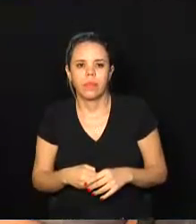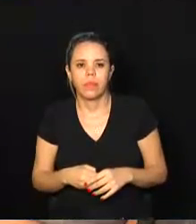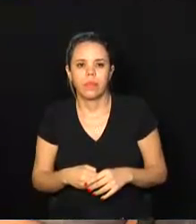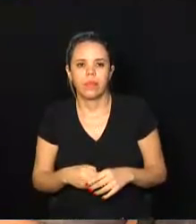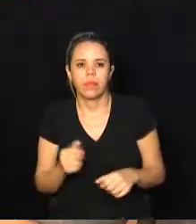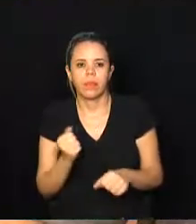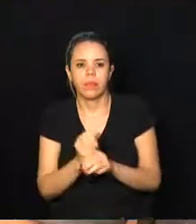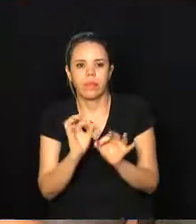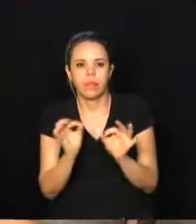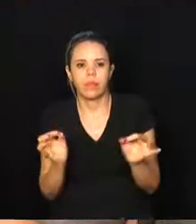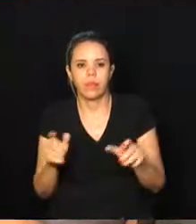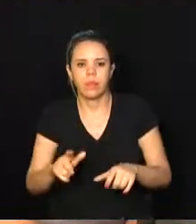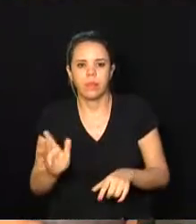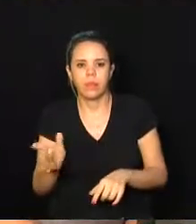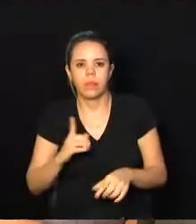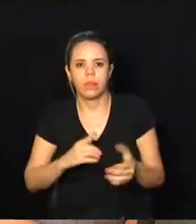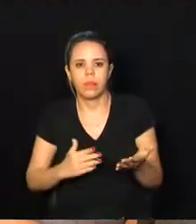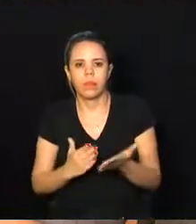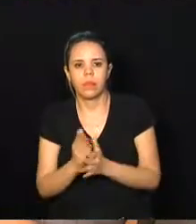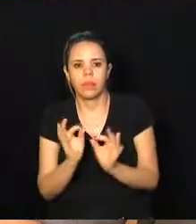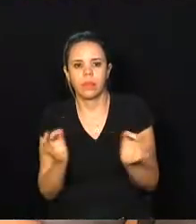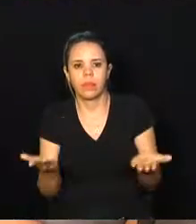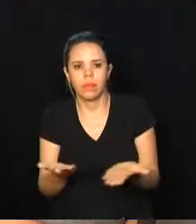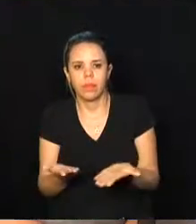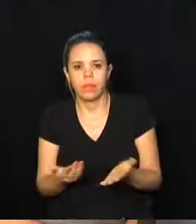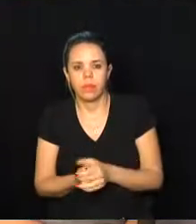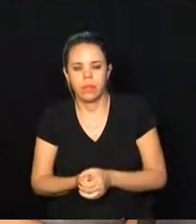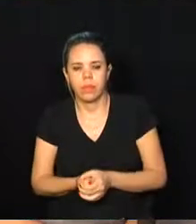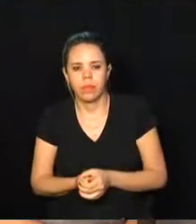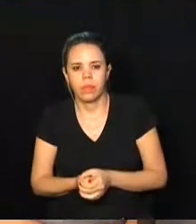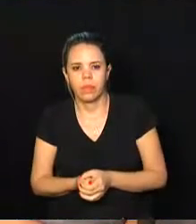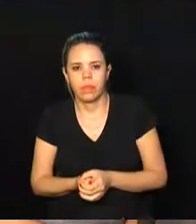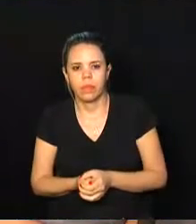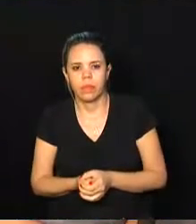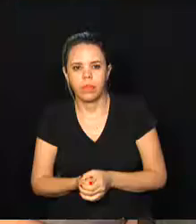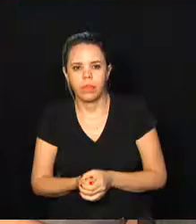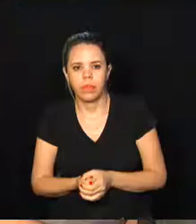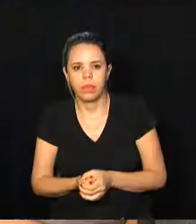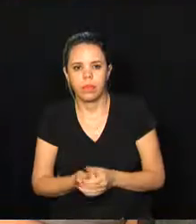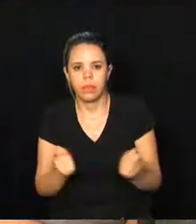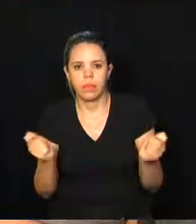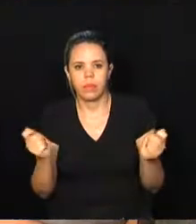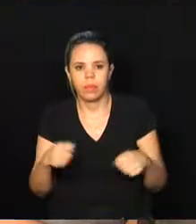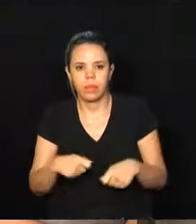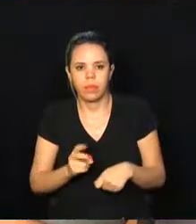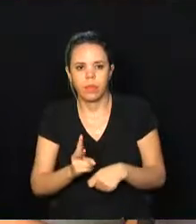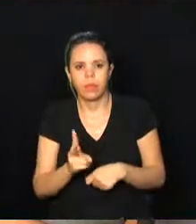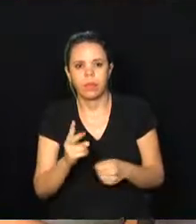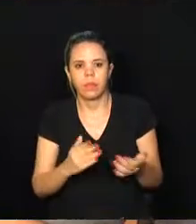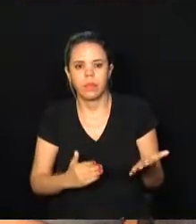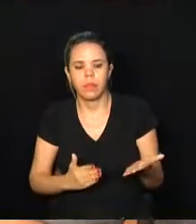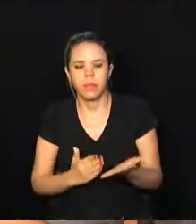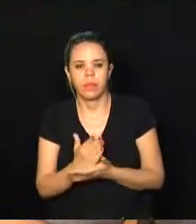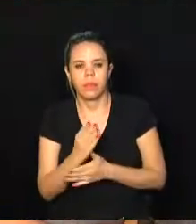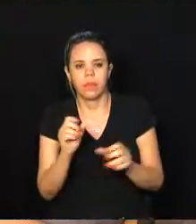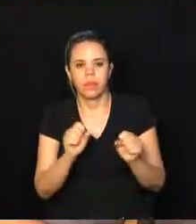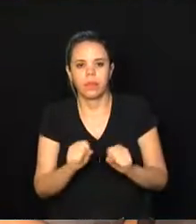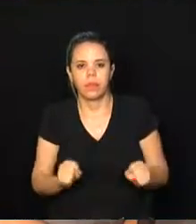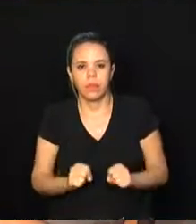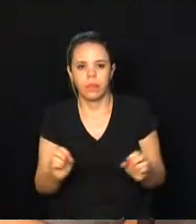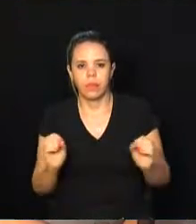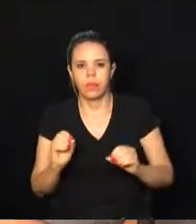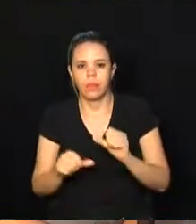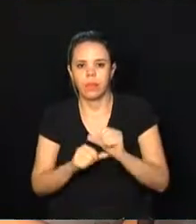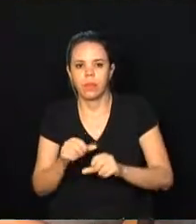mais simples, onde a gente já aprova com simplificado hoje, na teoria, é possível de continuar aprovando dentro desse sistema sem nenhuma